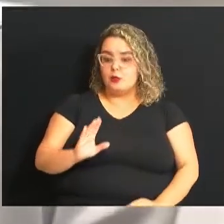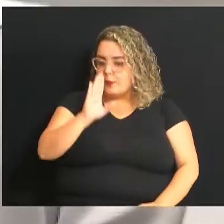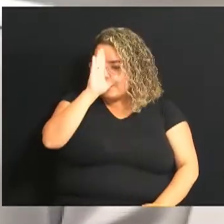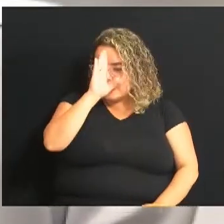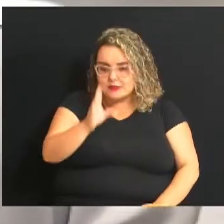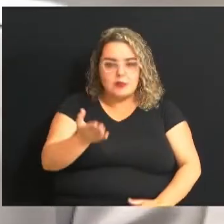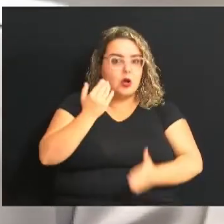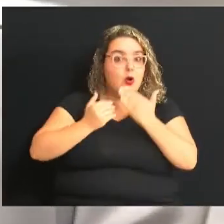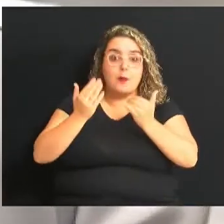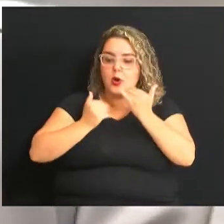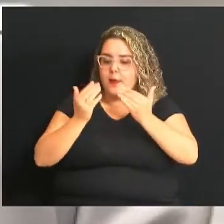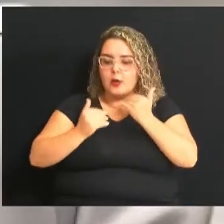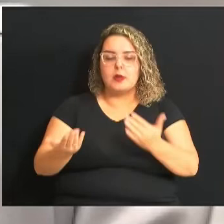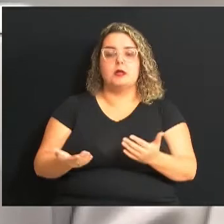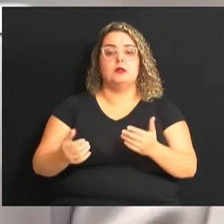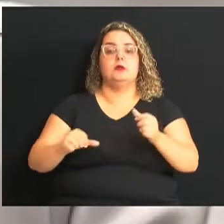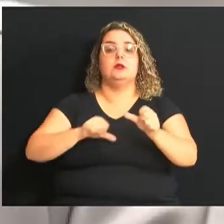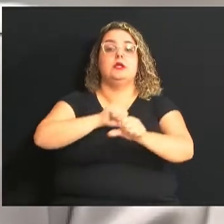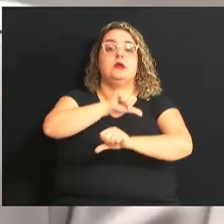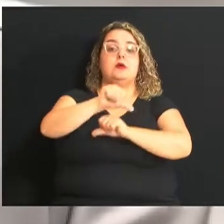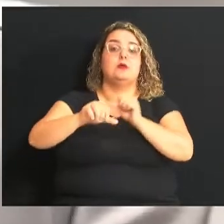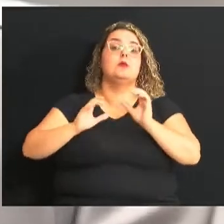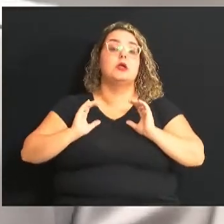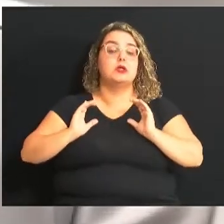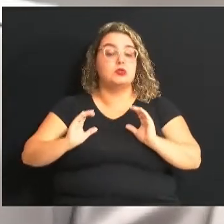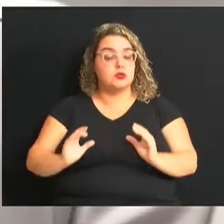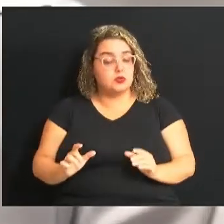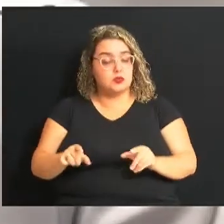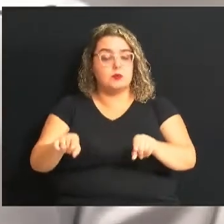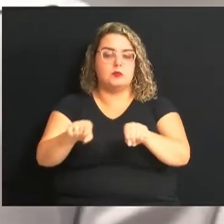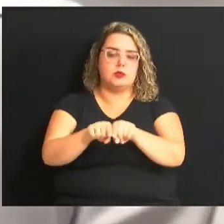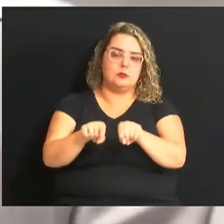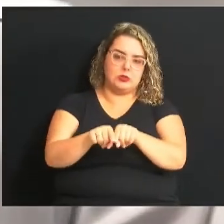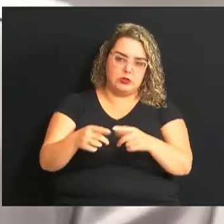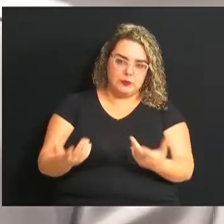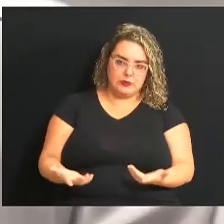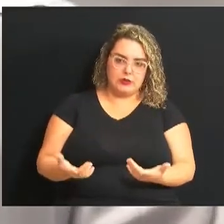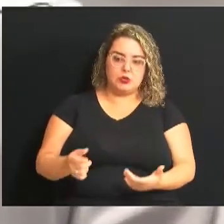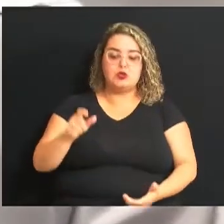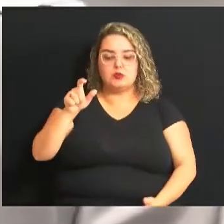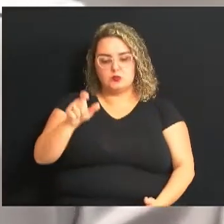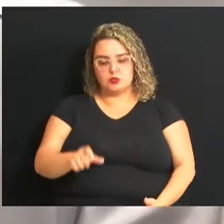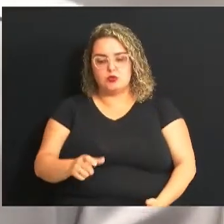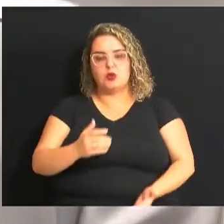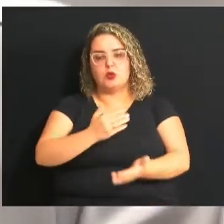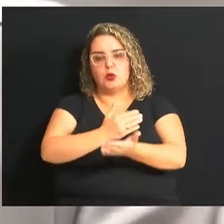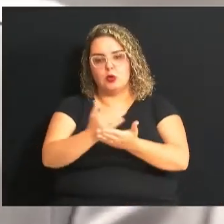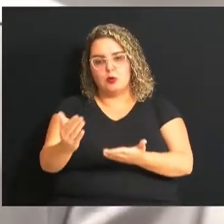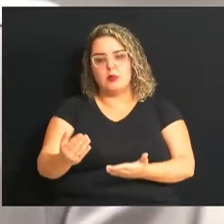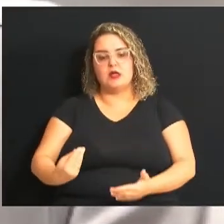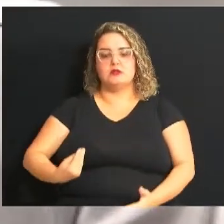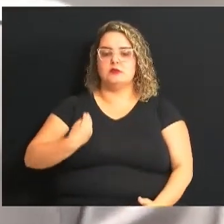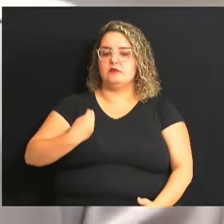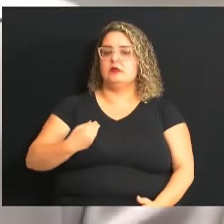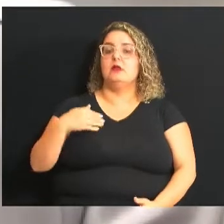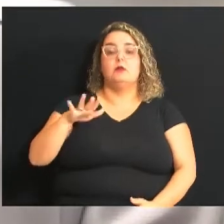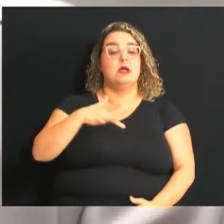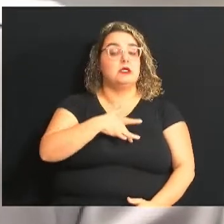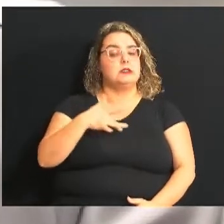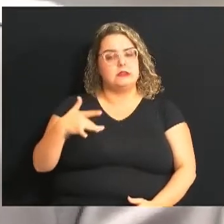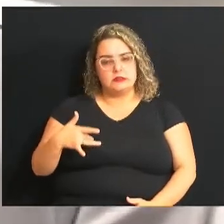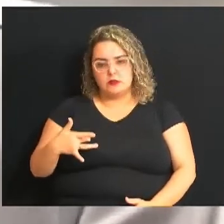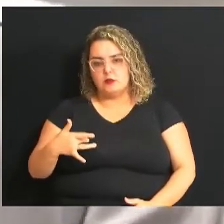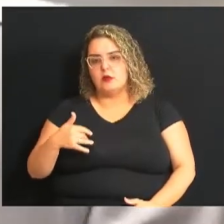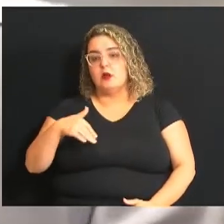Então, existe uma mudança de comportamento. Essa pessoa ela passa a ter uma vida muito mais saudável e ela é muito